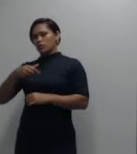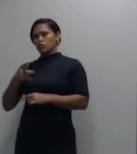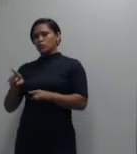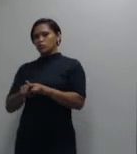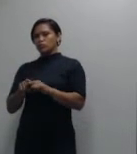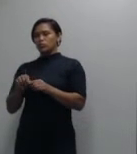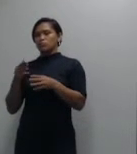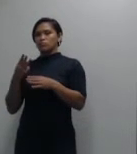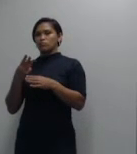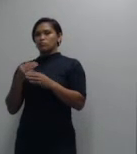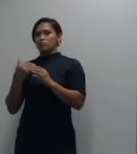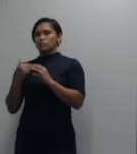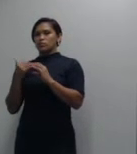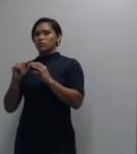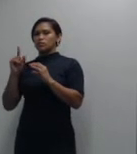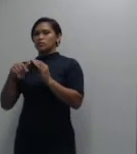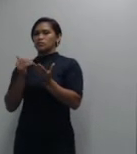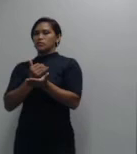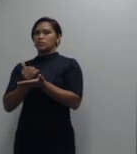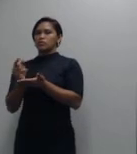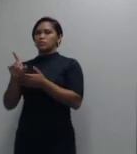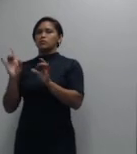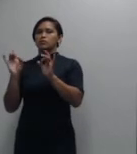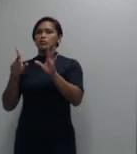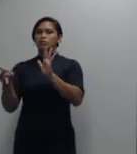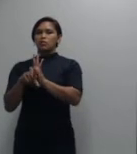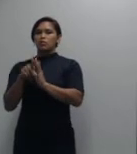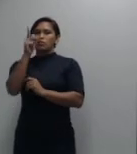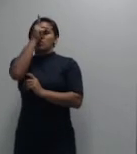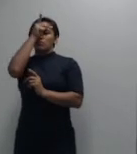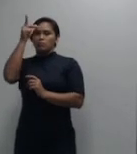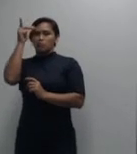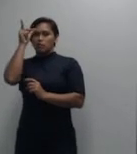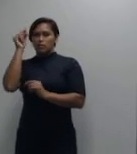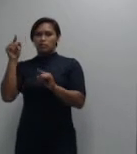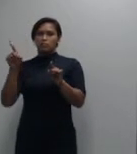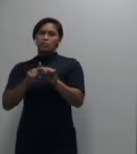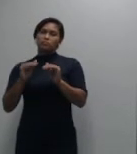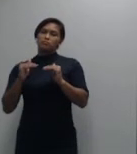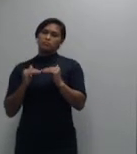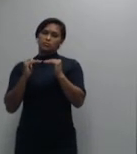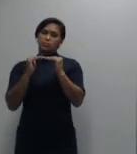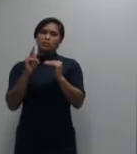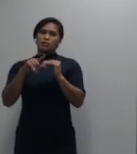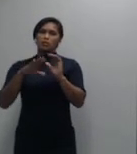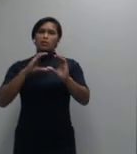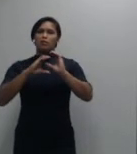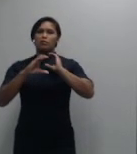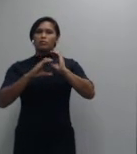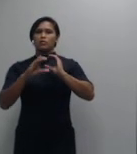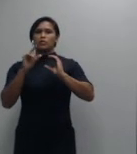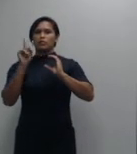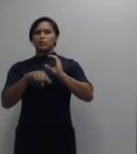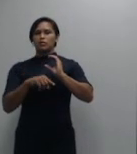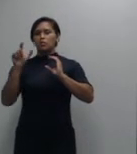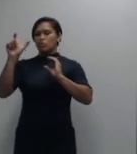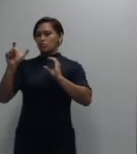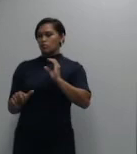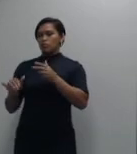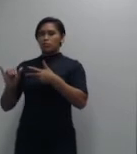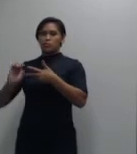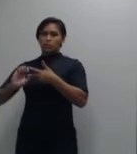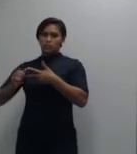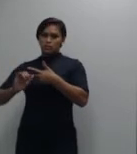mensagem é ato de iniciativa exclusiva do prefeito e que estabelece a comunicação entre o poder executivo